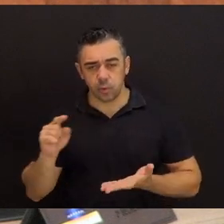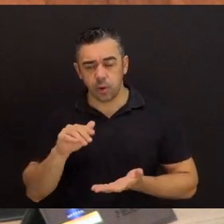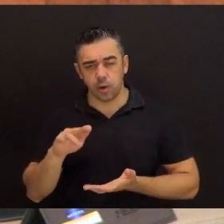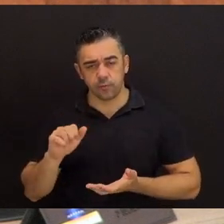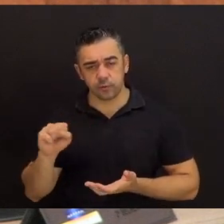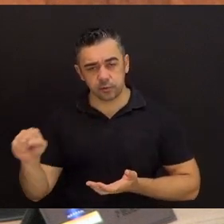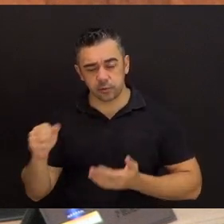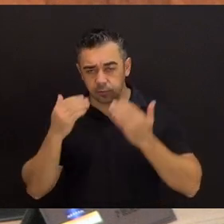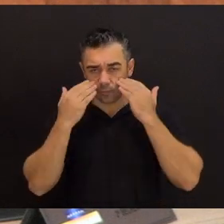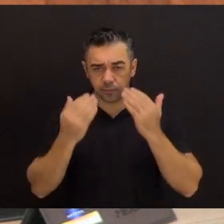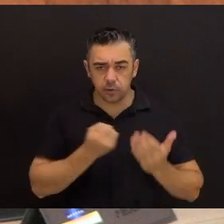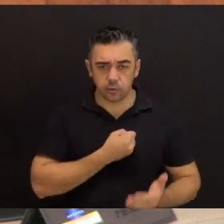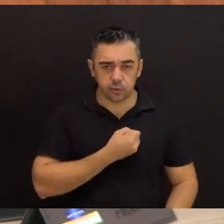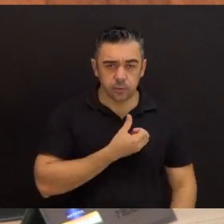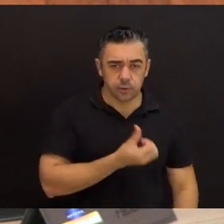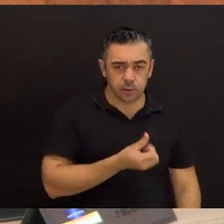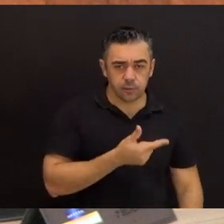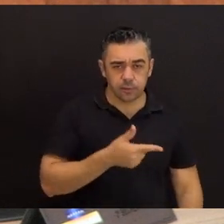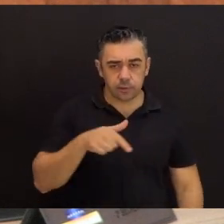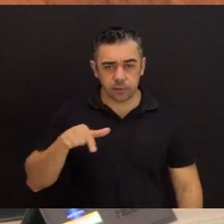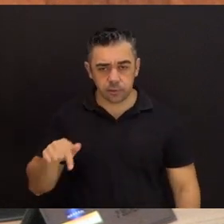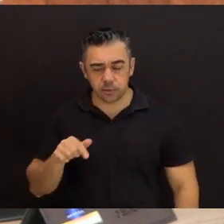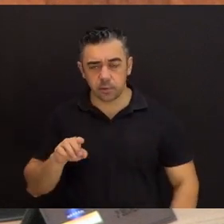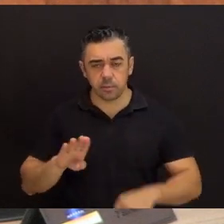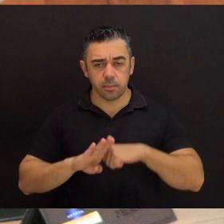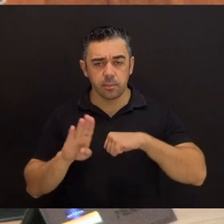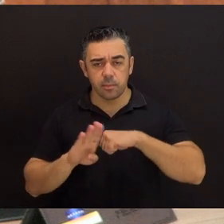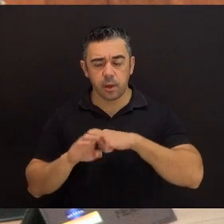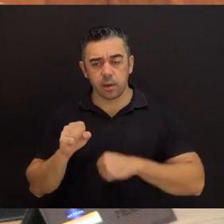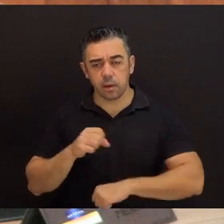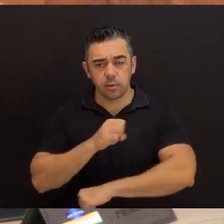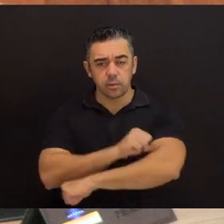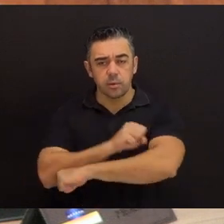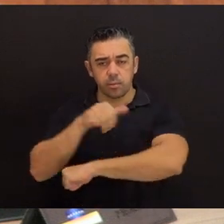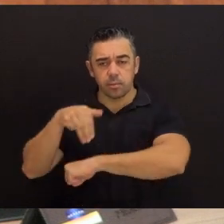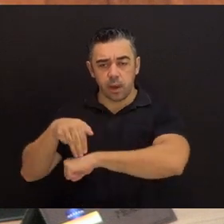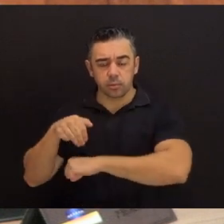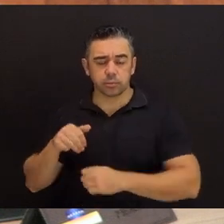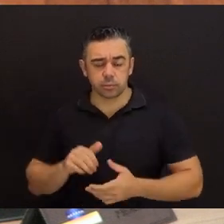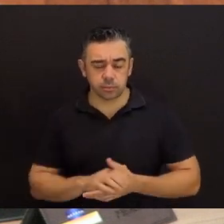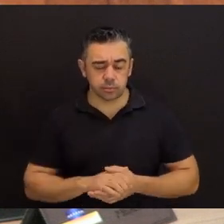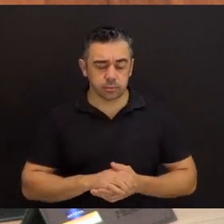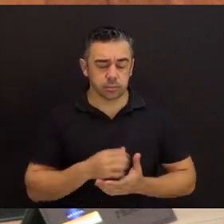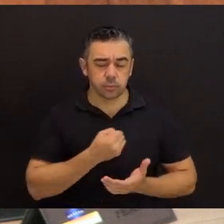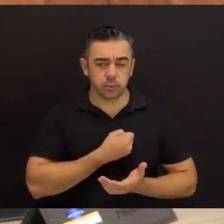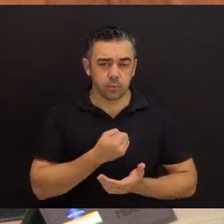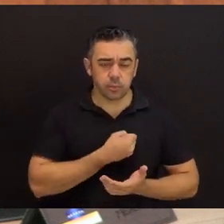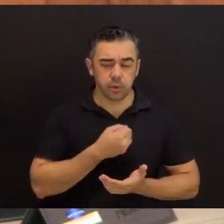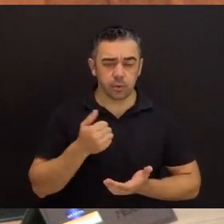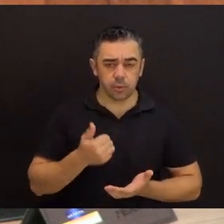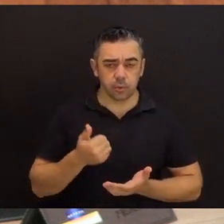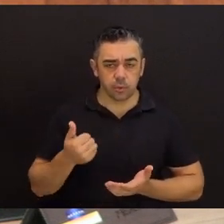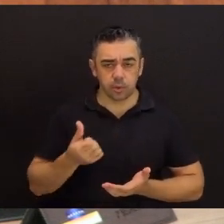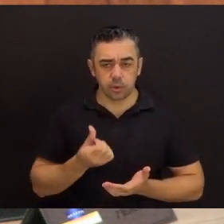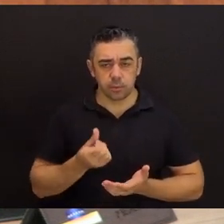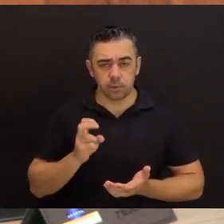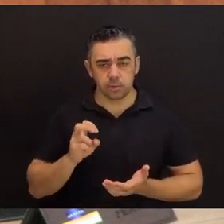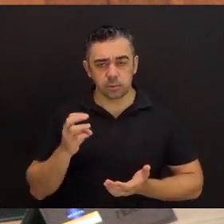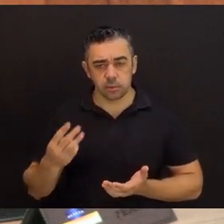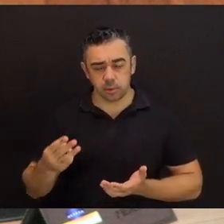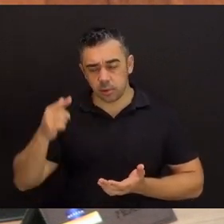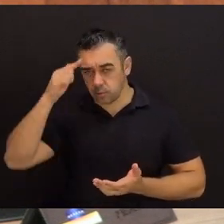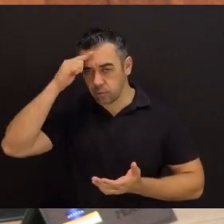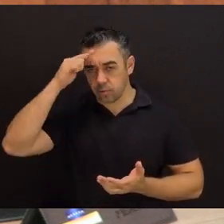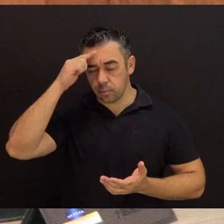ao número 627 no bairro São Marcos indicação de número 11653 do vereador